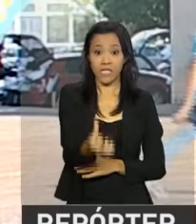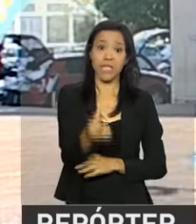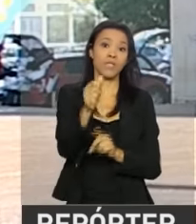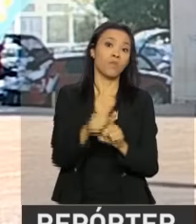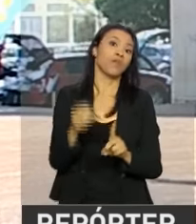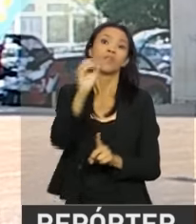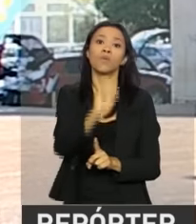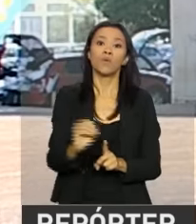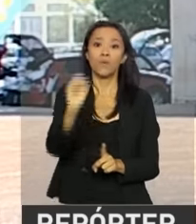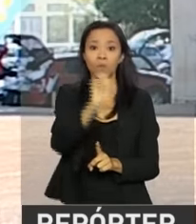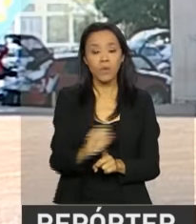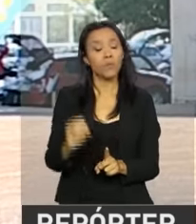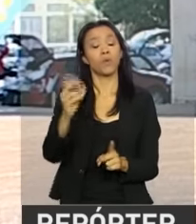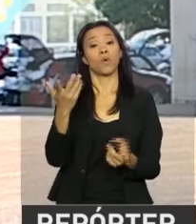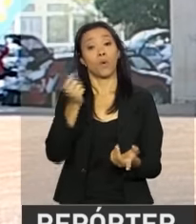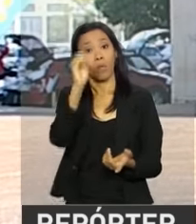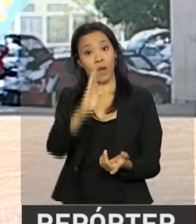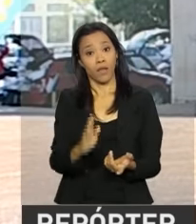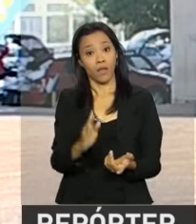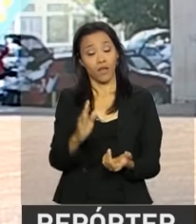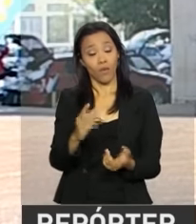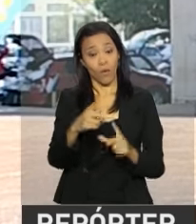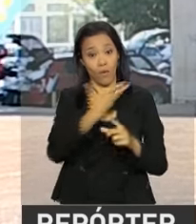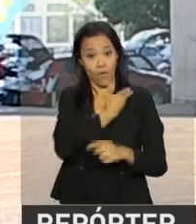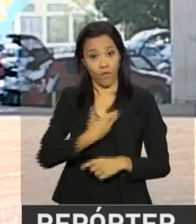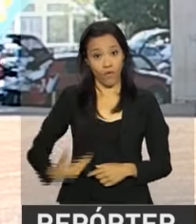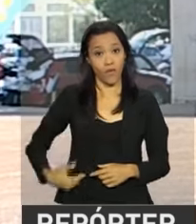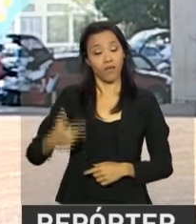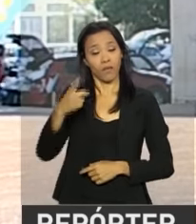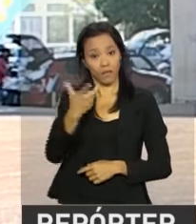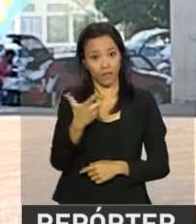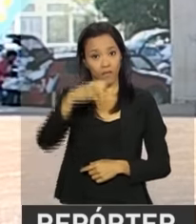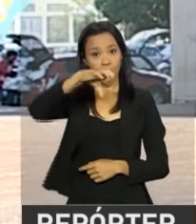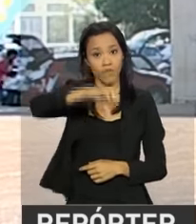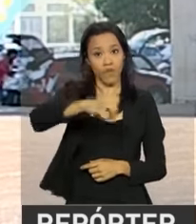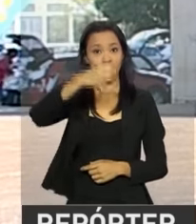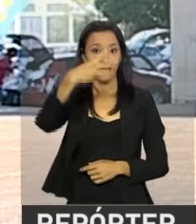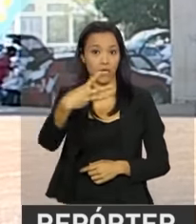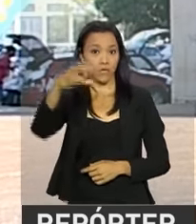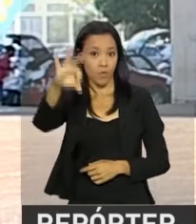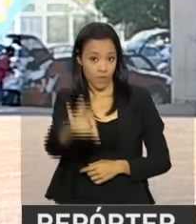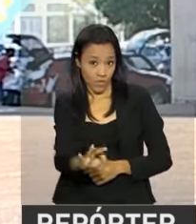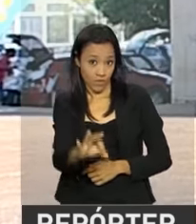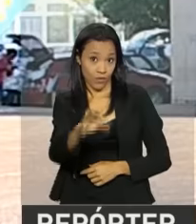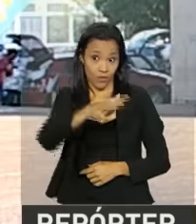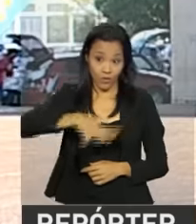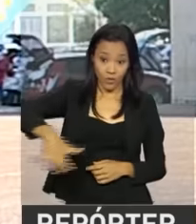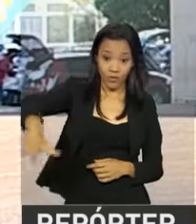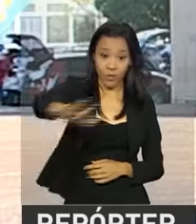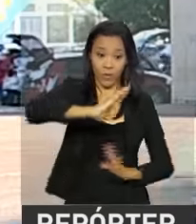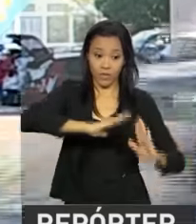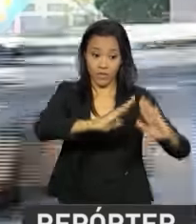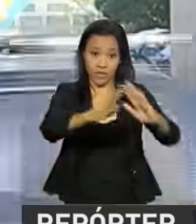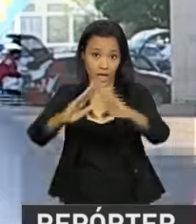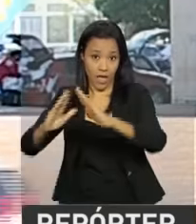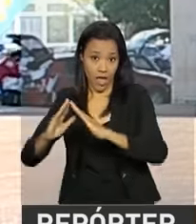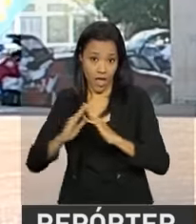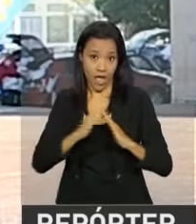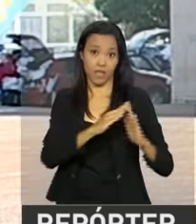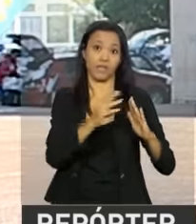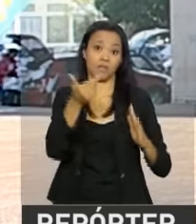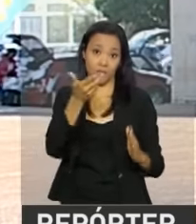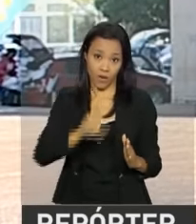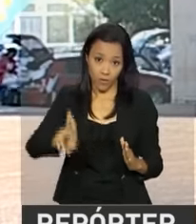expectativa do governo é atingir 93% das residências até essa data.